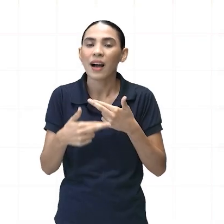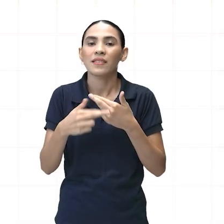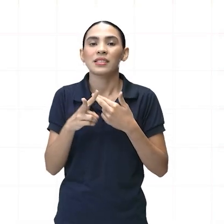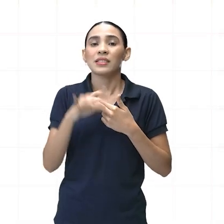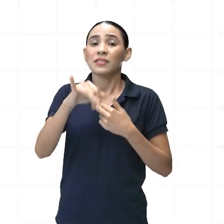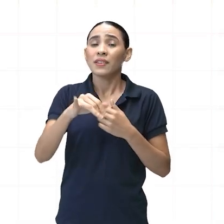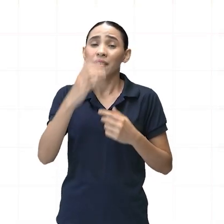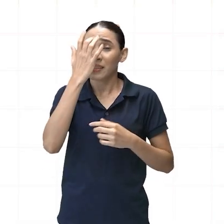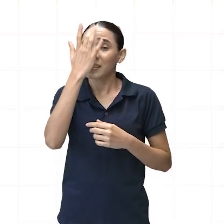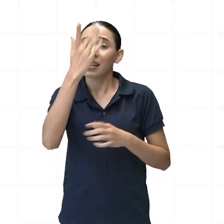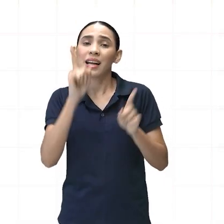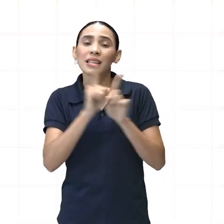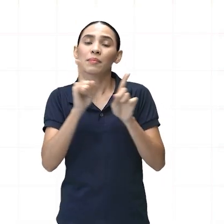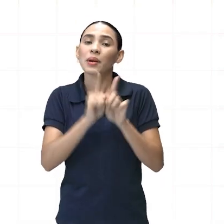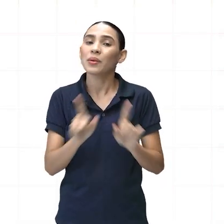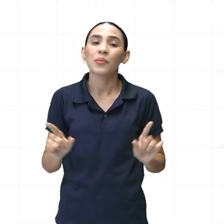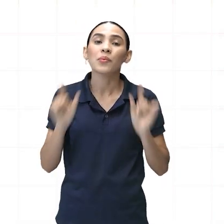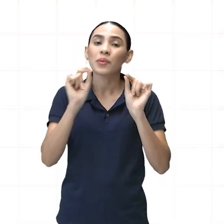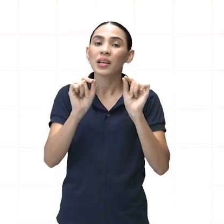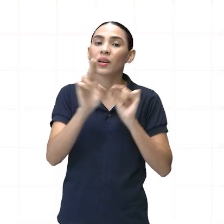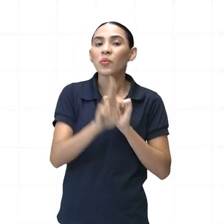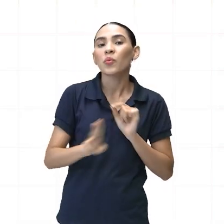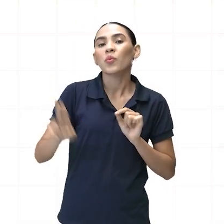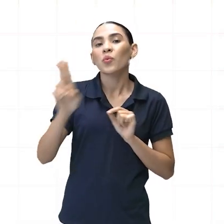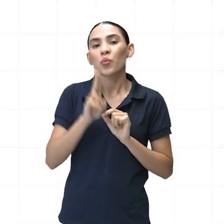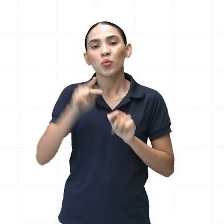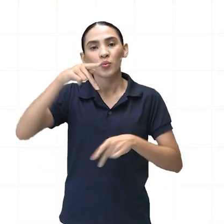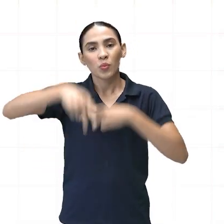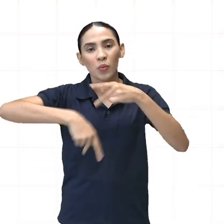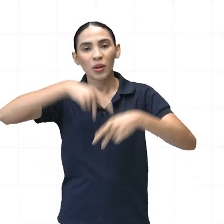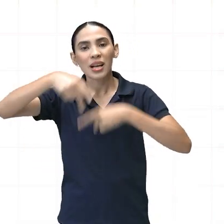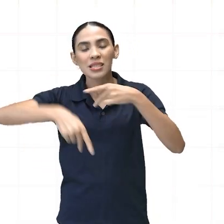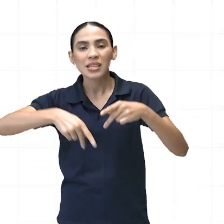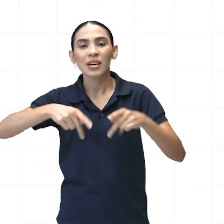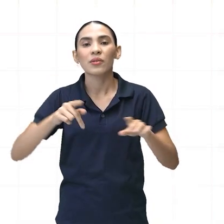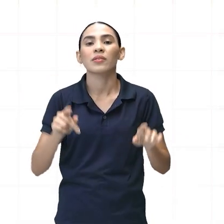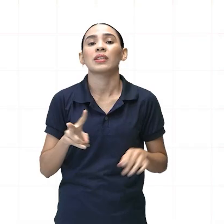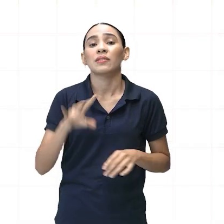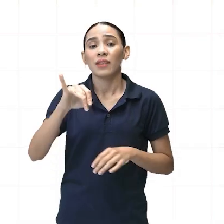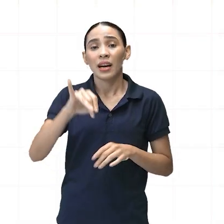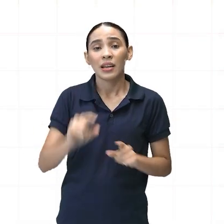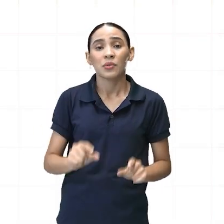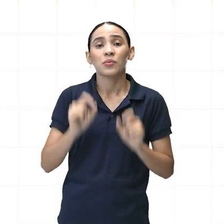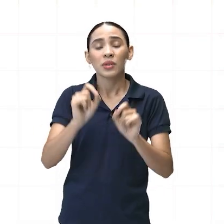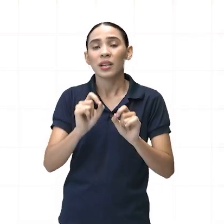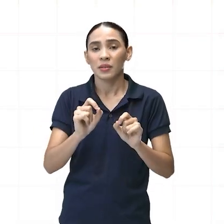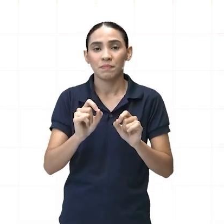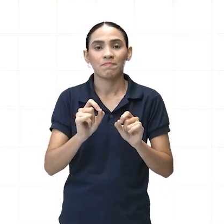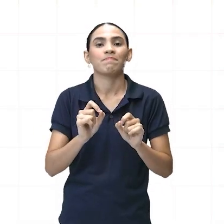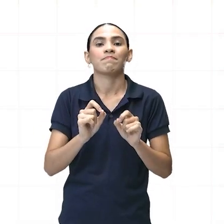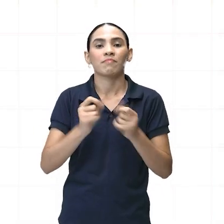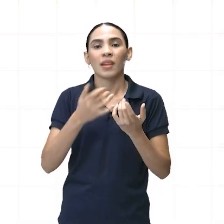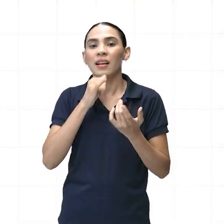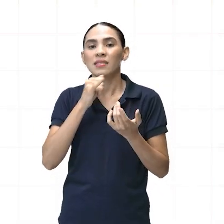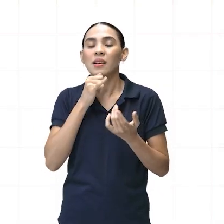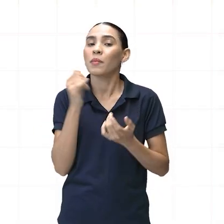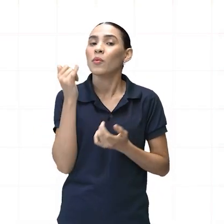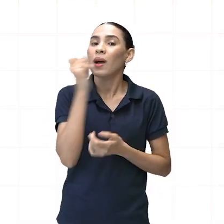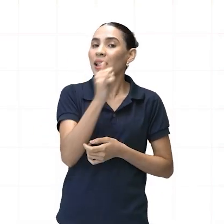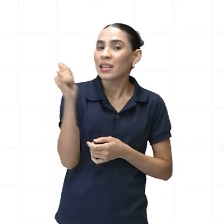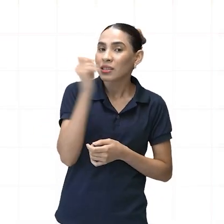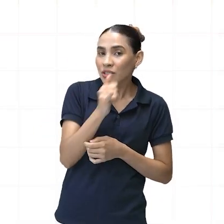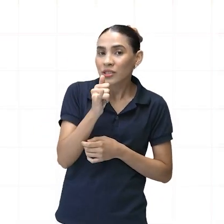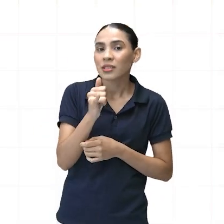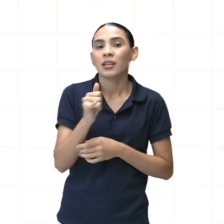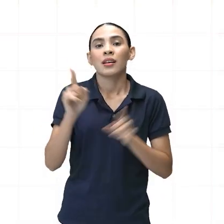que acaba facilitando o quê? O uso para a população, e isso vai até o quê? A mobilidade